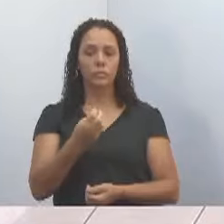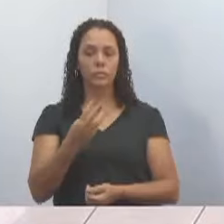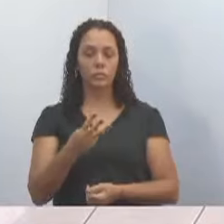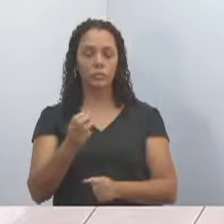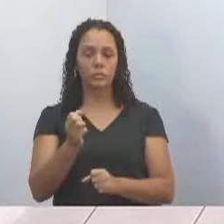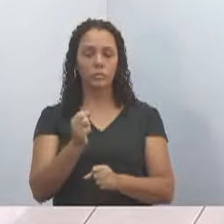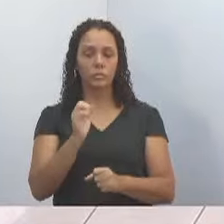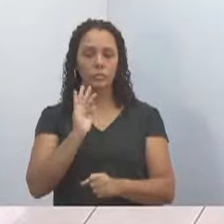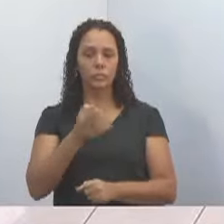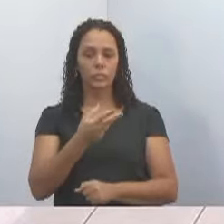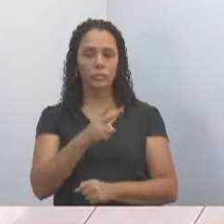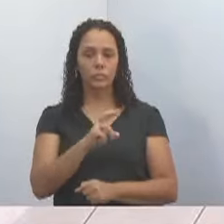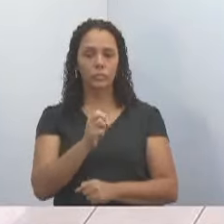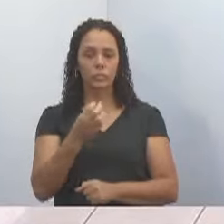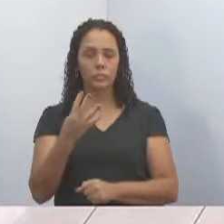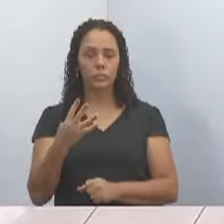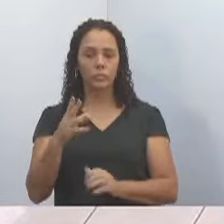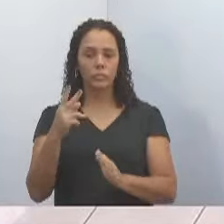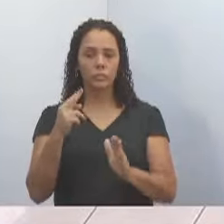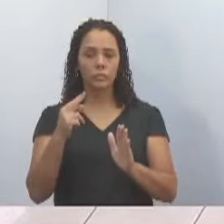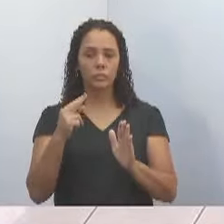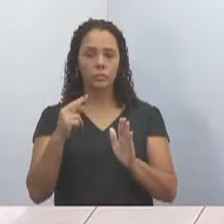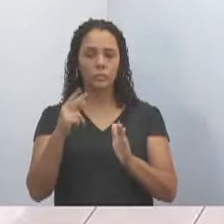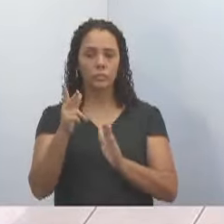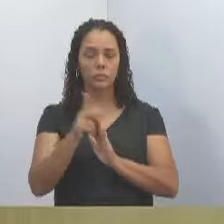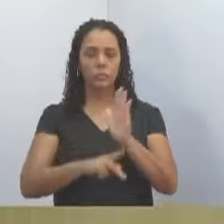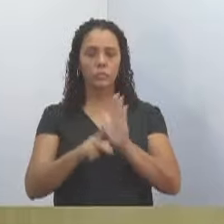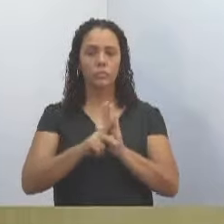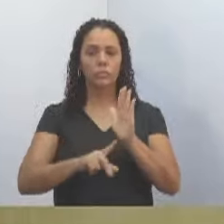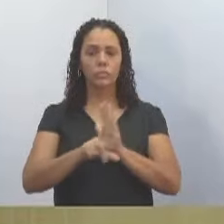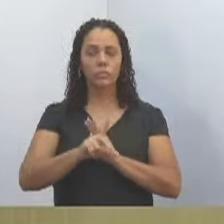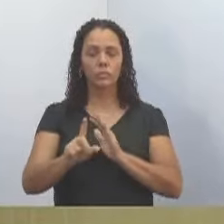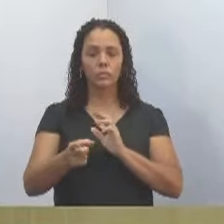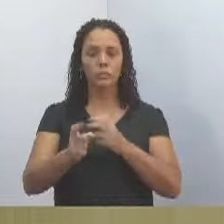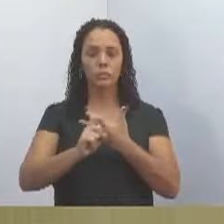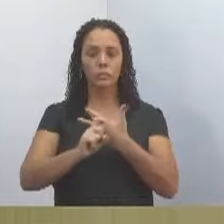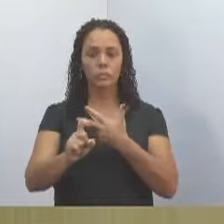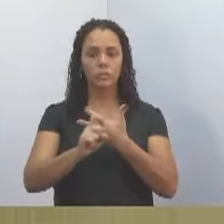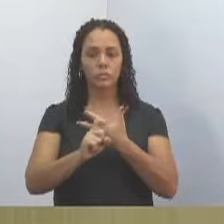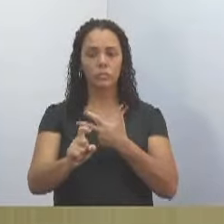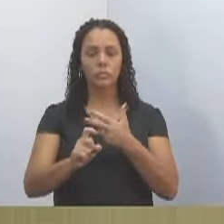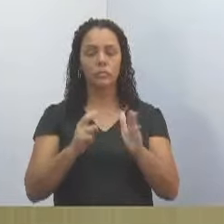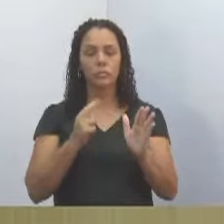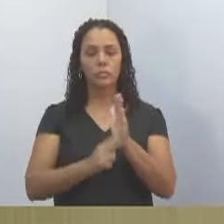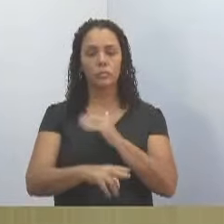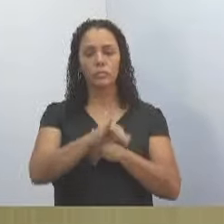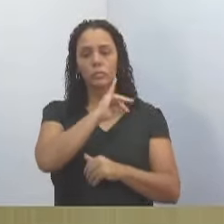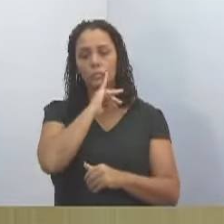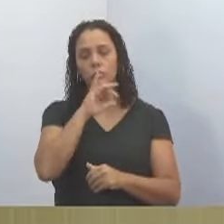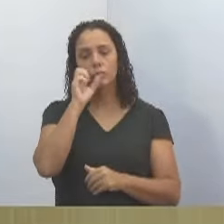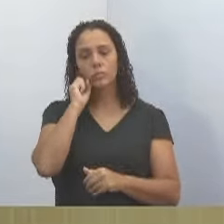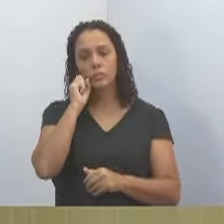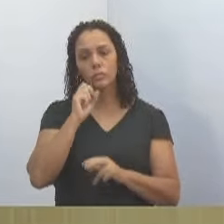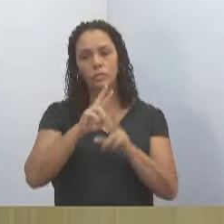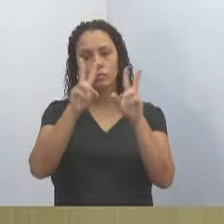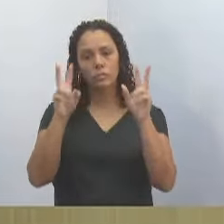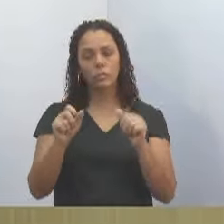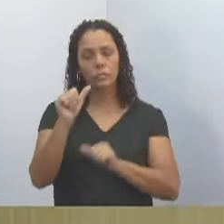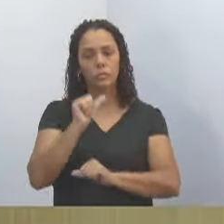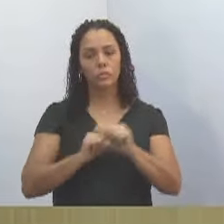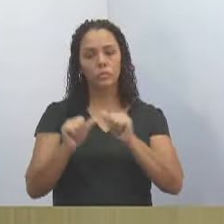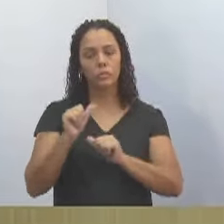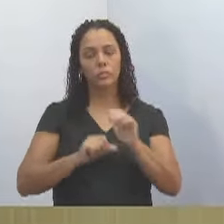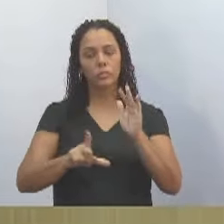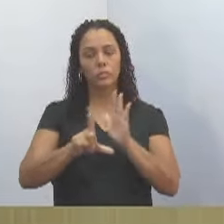4. Projeto de lei do Executivo. Autoria, Prefeito Municipal Isaías José de Santana. Assunto, altera a lei